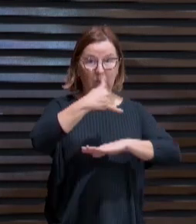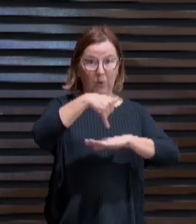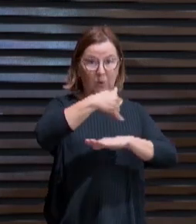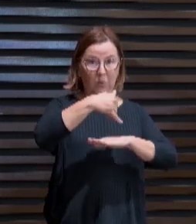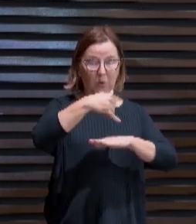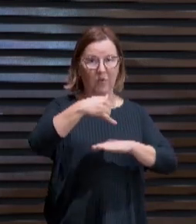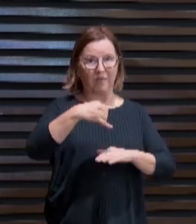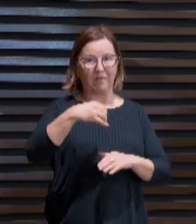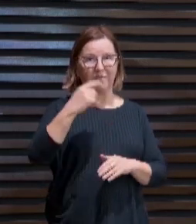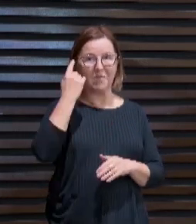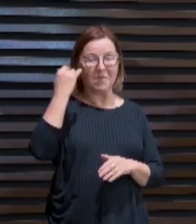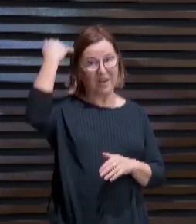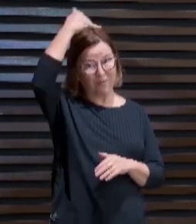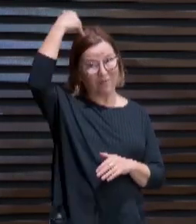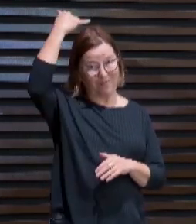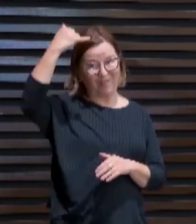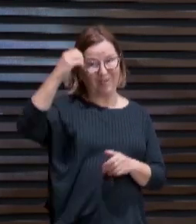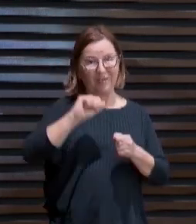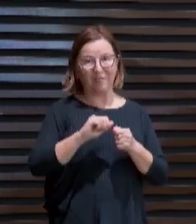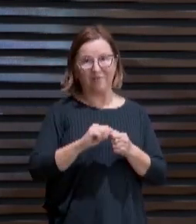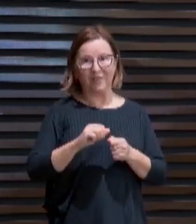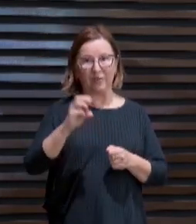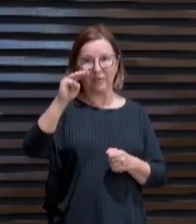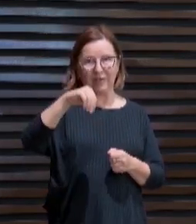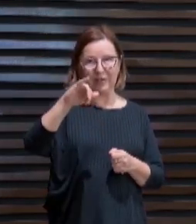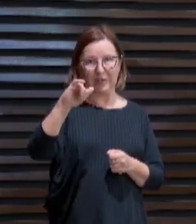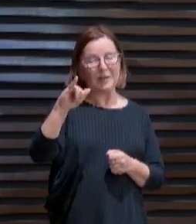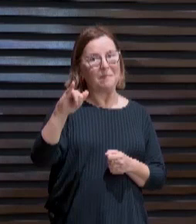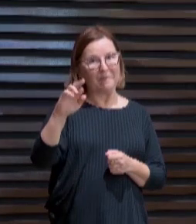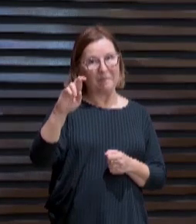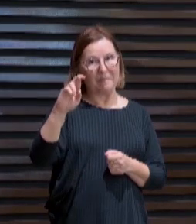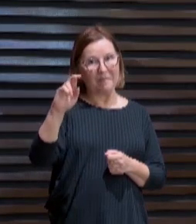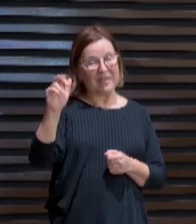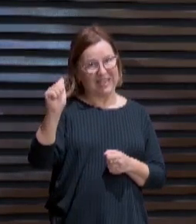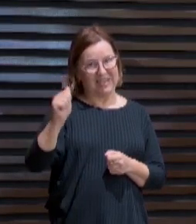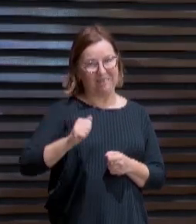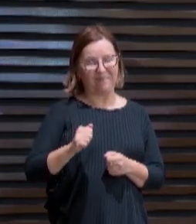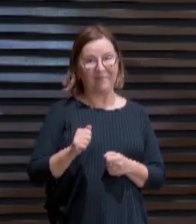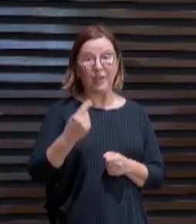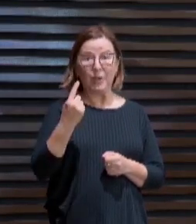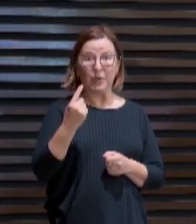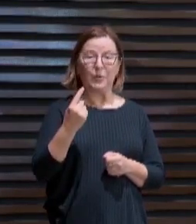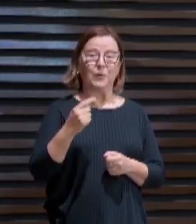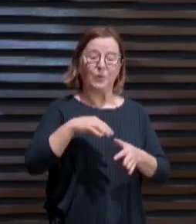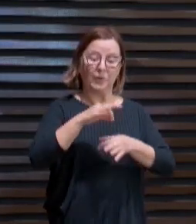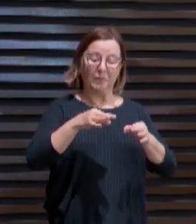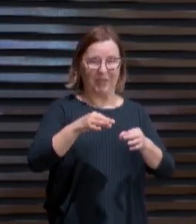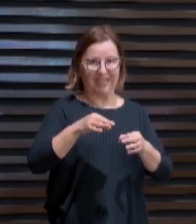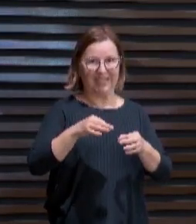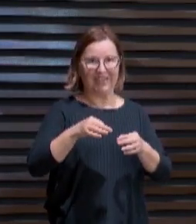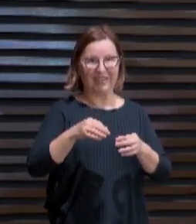né? E um dos presentes levados pelos magos ao menino Jesus, né? Essa substância, então, de